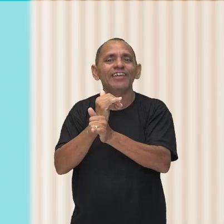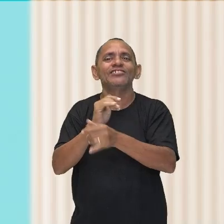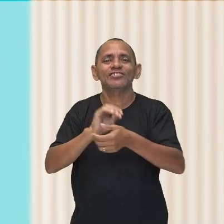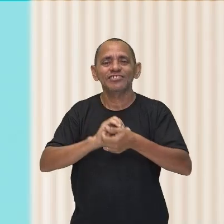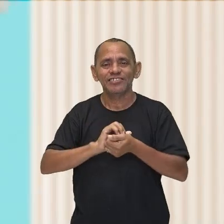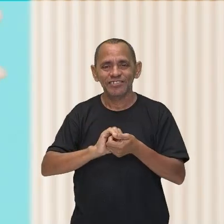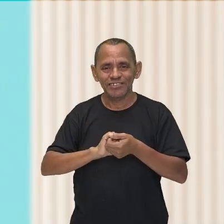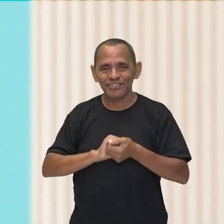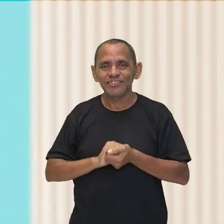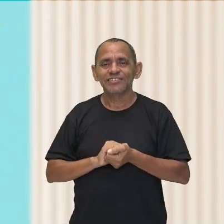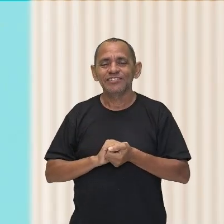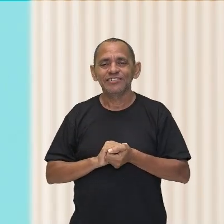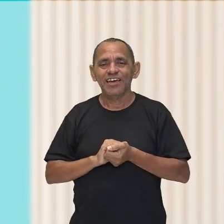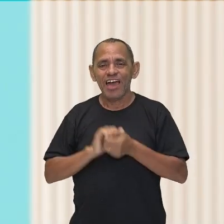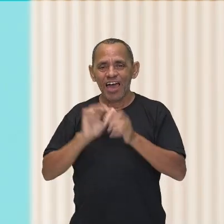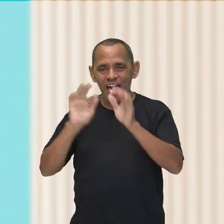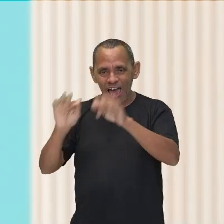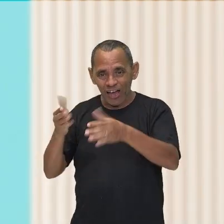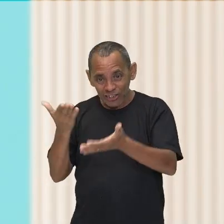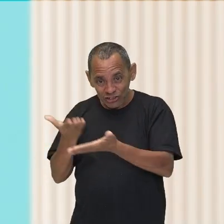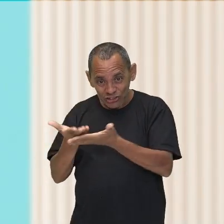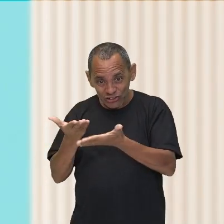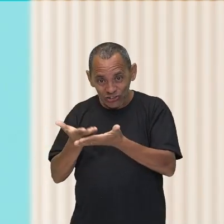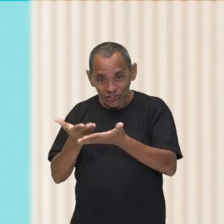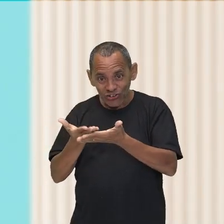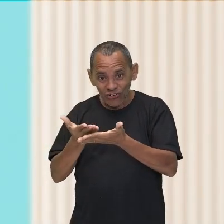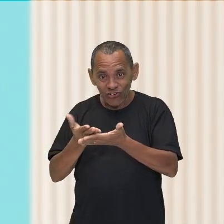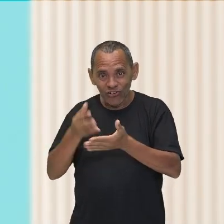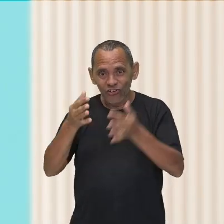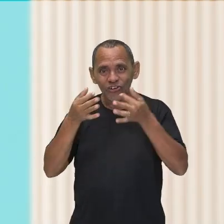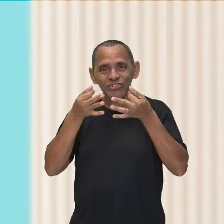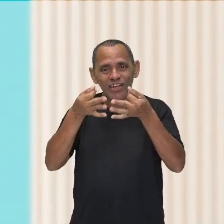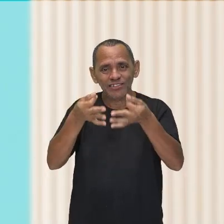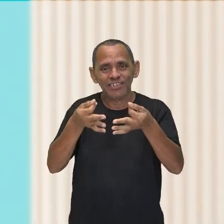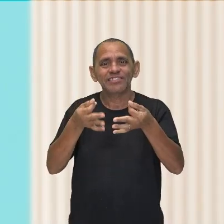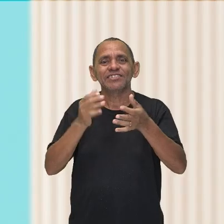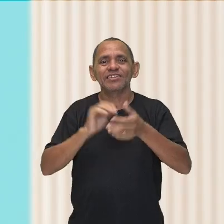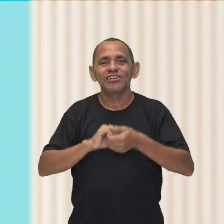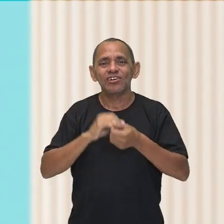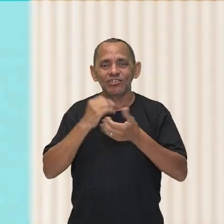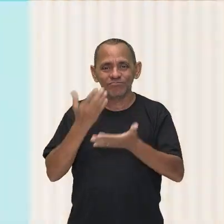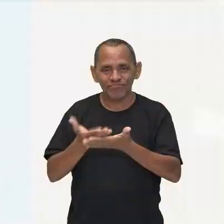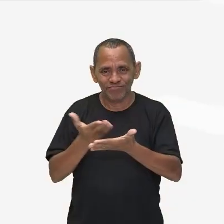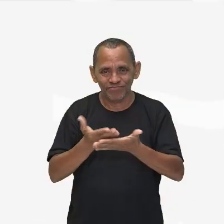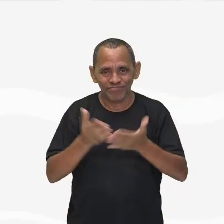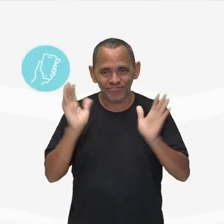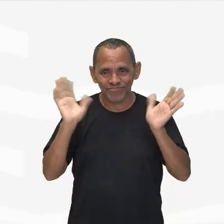ficar para uma outra vez. Agradeço aí a atenção de todos vocês, bons estudos!